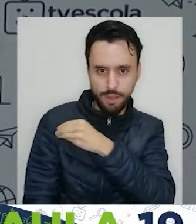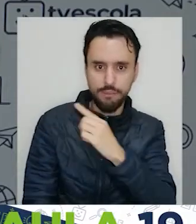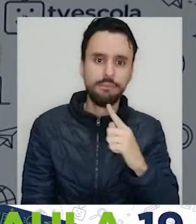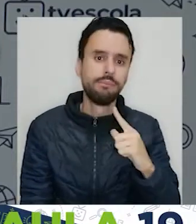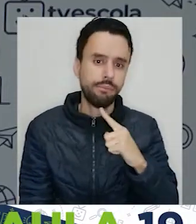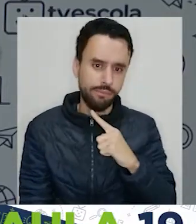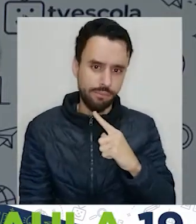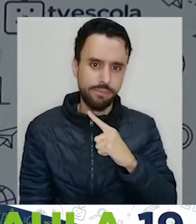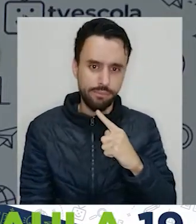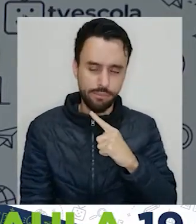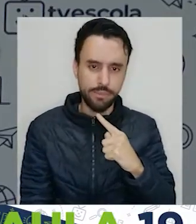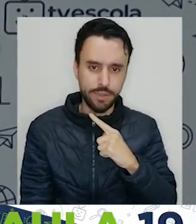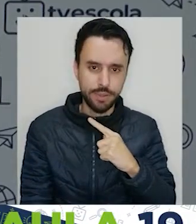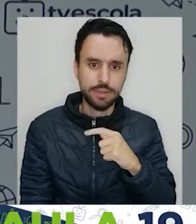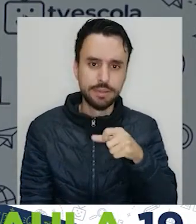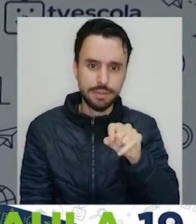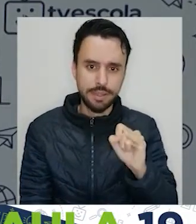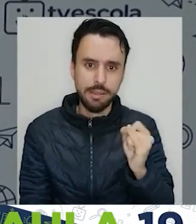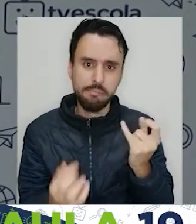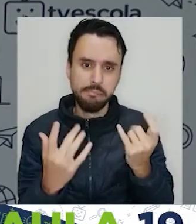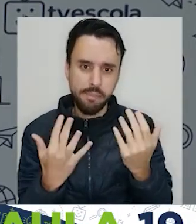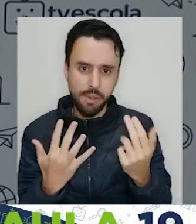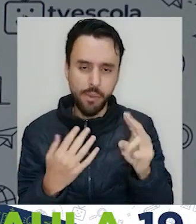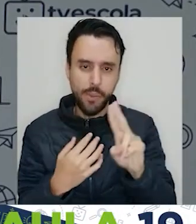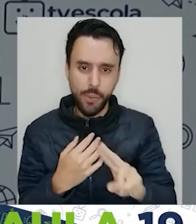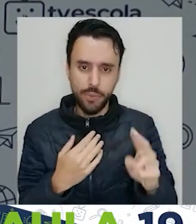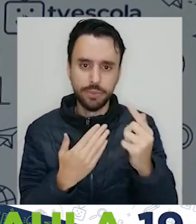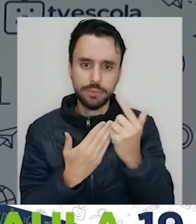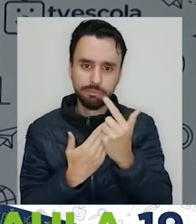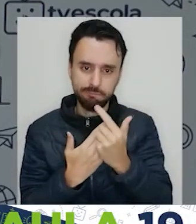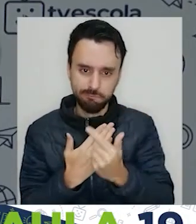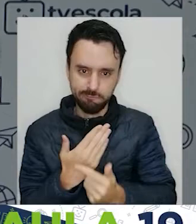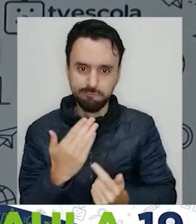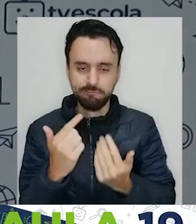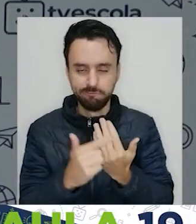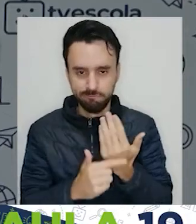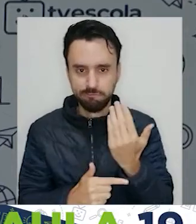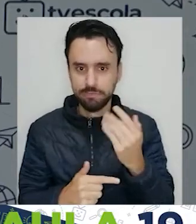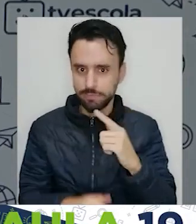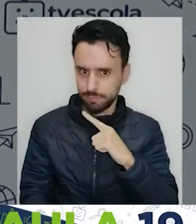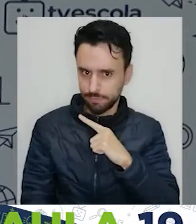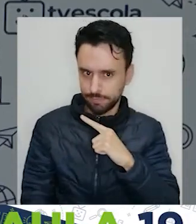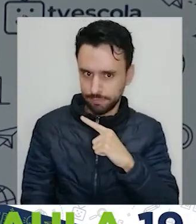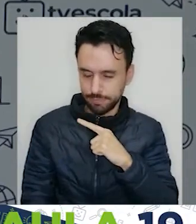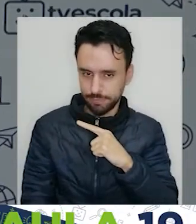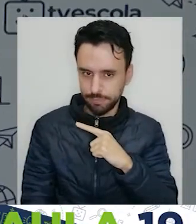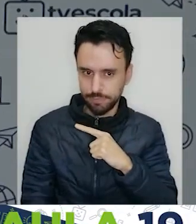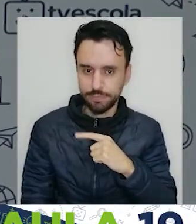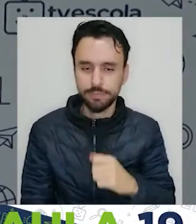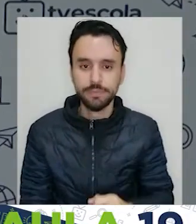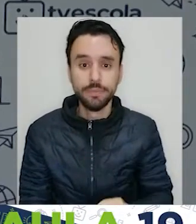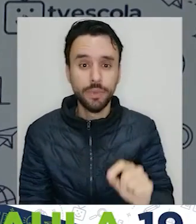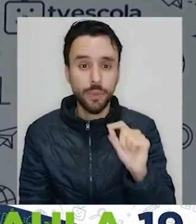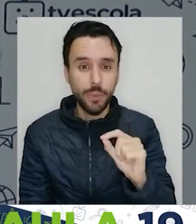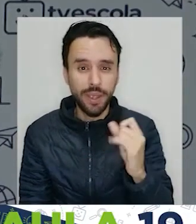mesma forma que higienizamos as mãos com água e sabão, usamos o álcool em gel. Agora nós vamos para a parte da